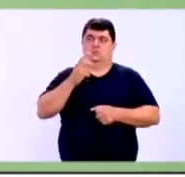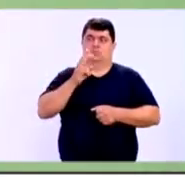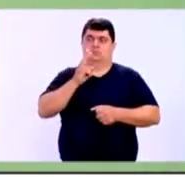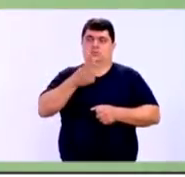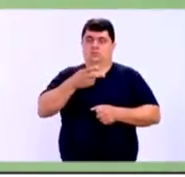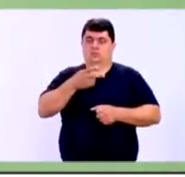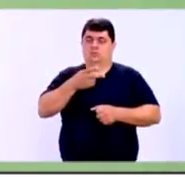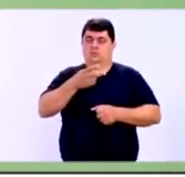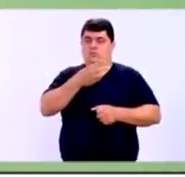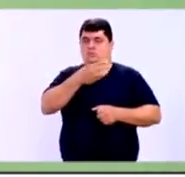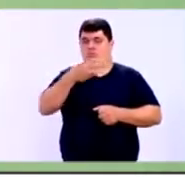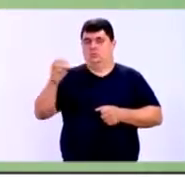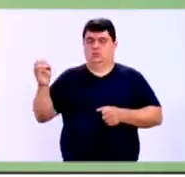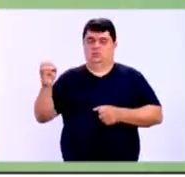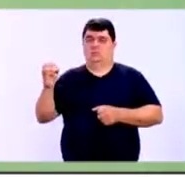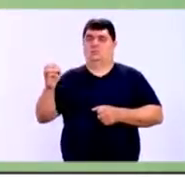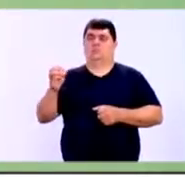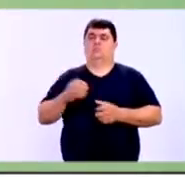2.300.